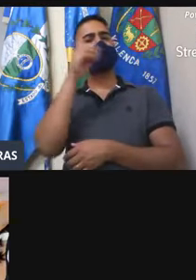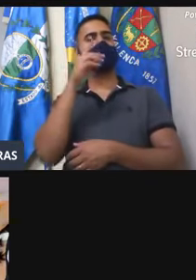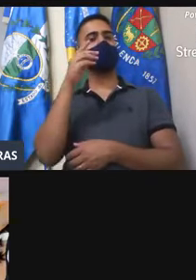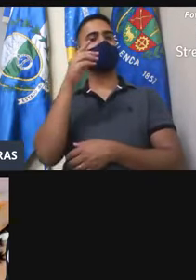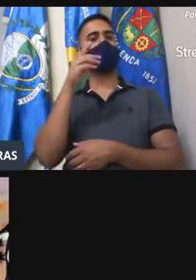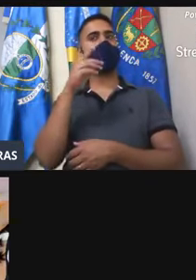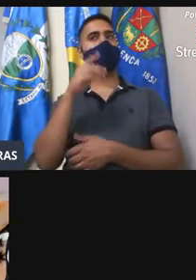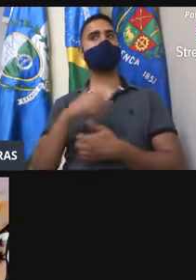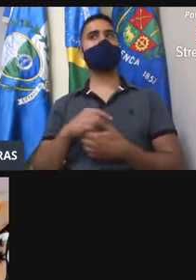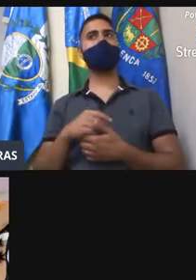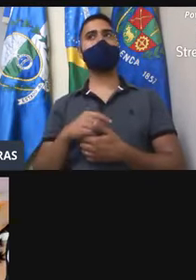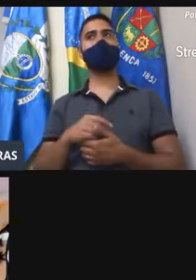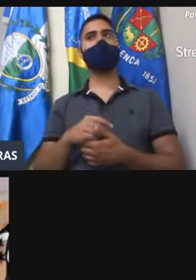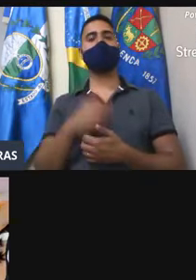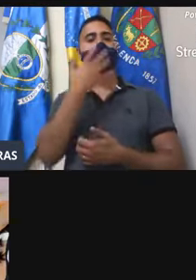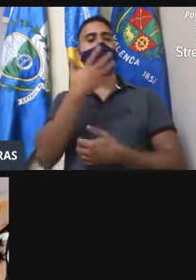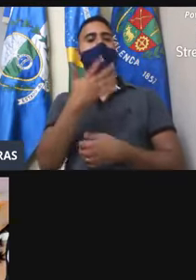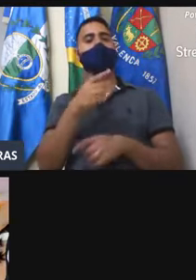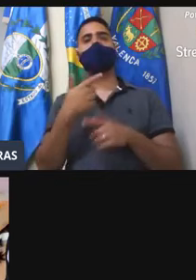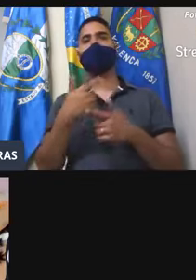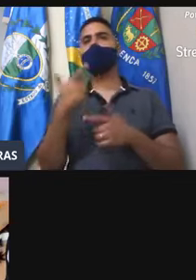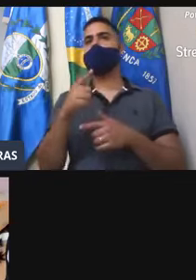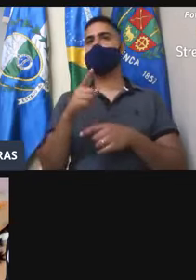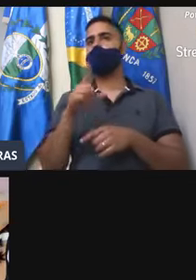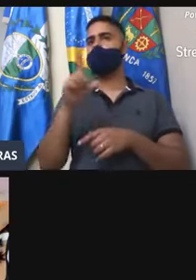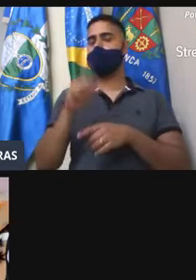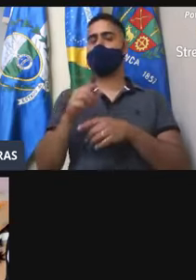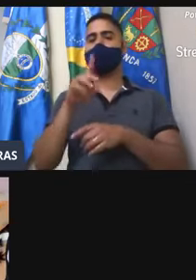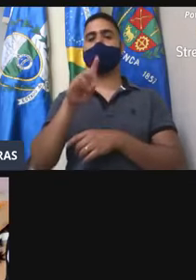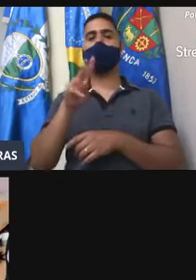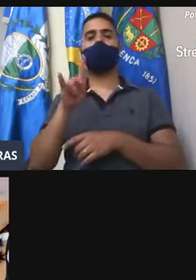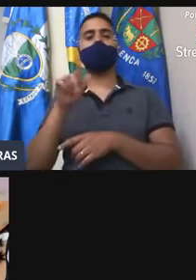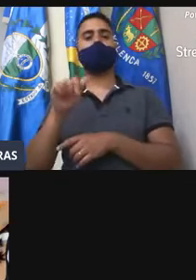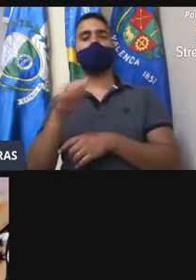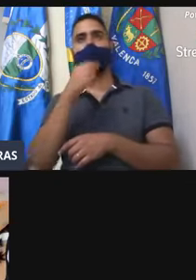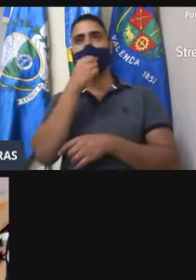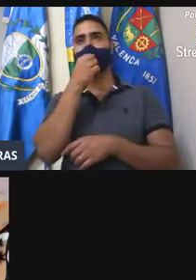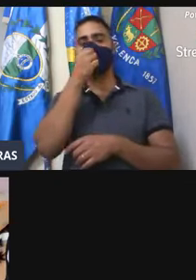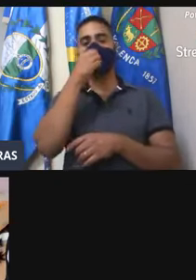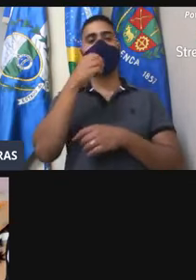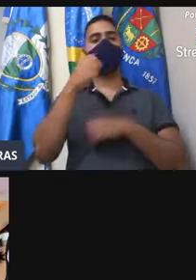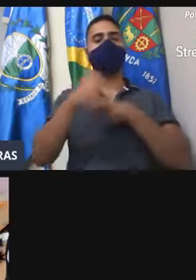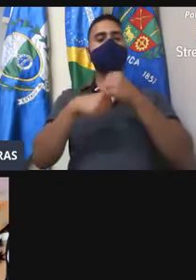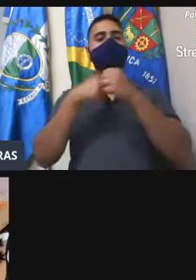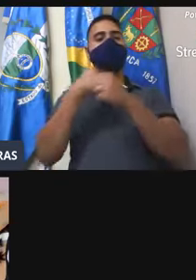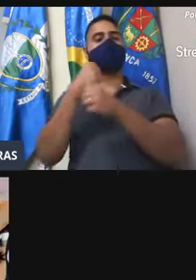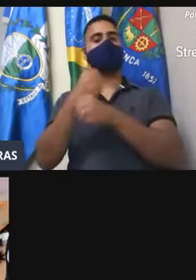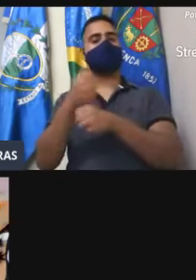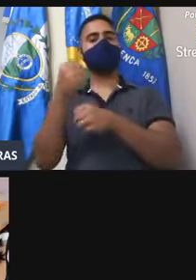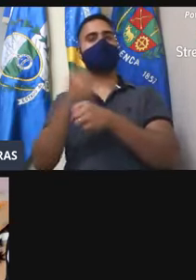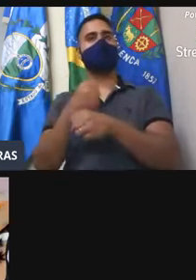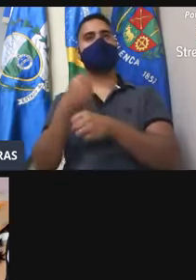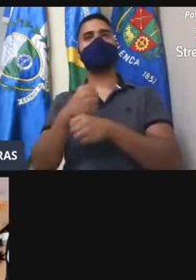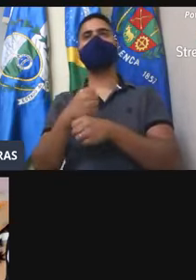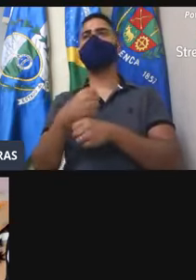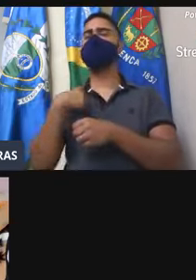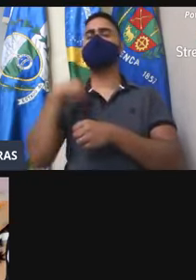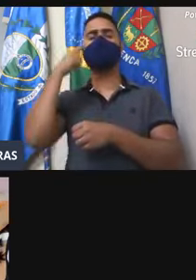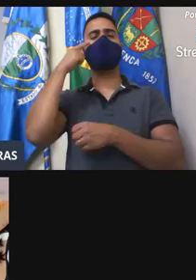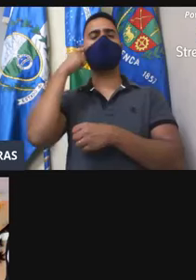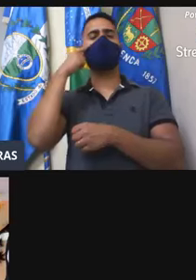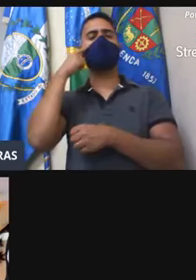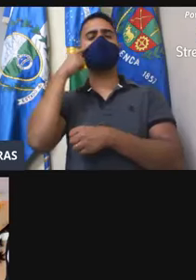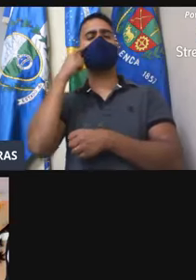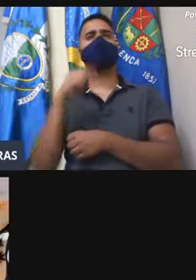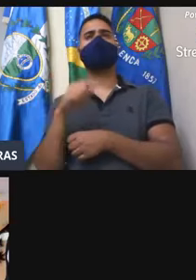deixar menos dívida para o próximo prefeito. Então, os anos estão se passando, e eu vi o Marquinhos falando de